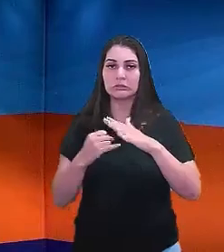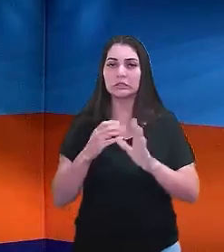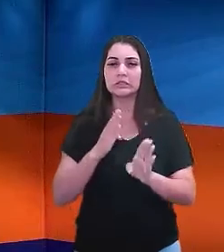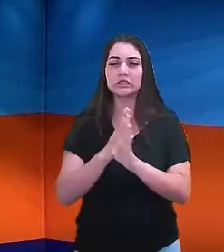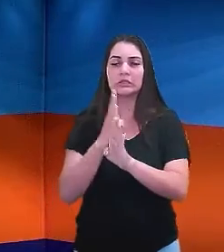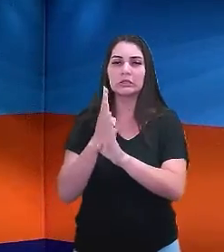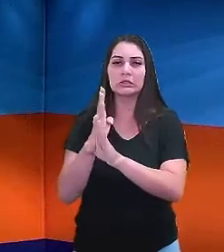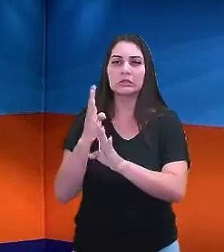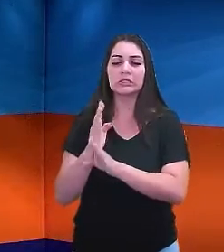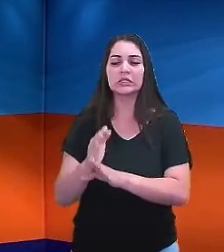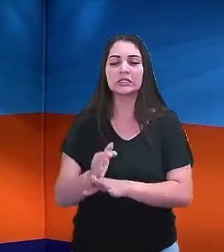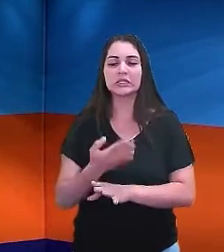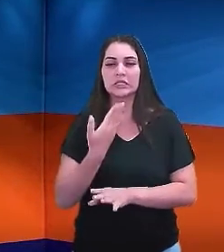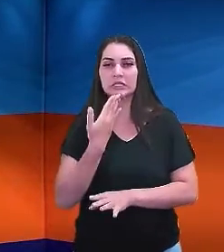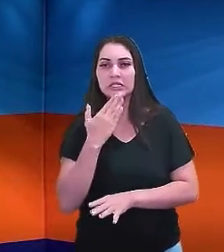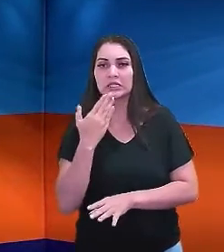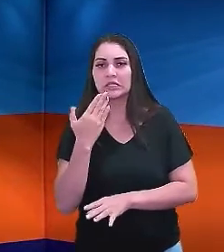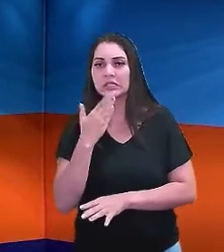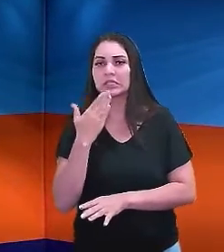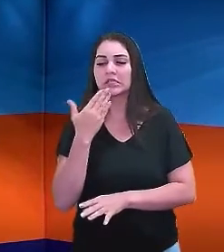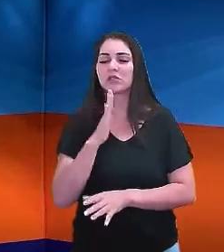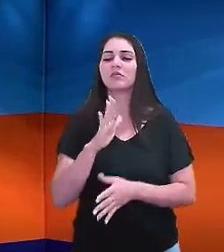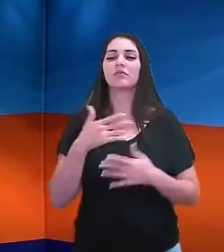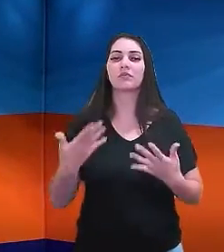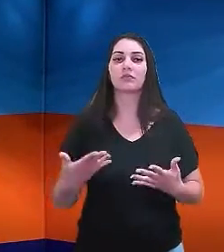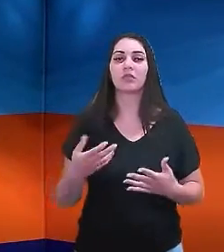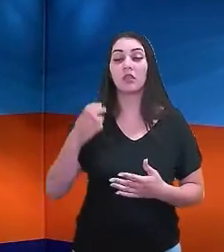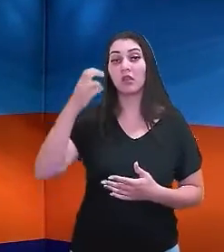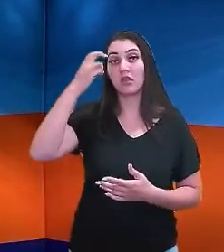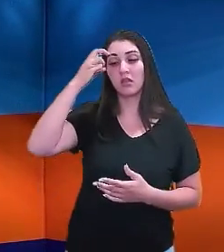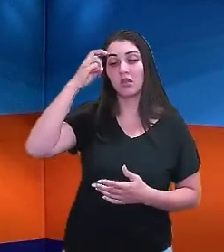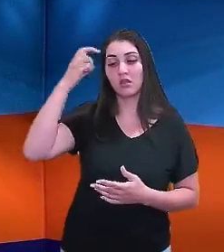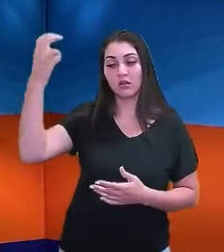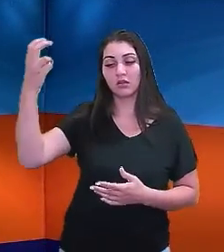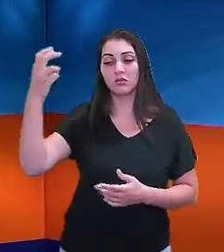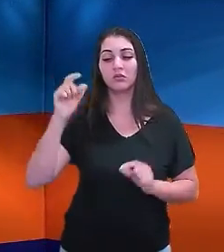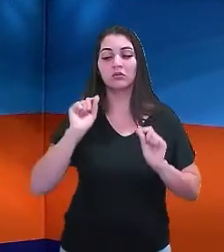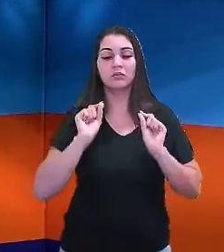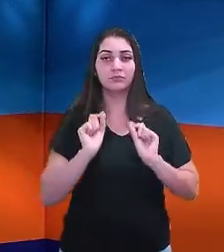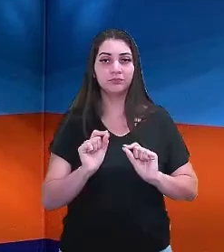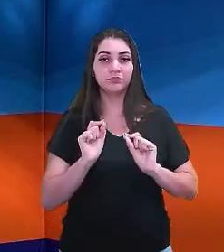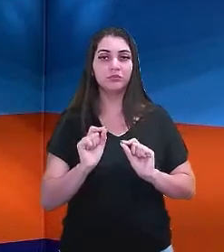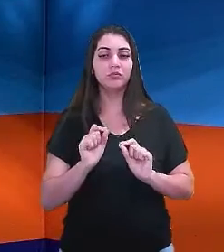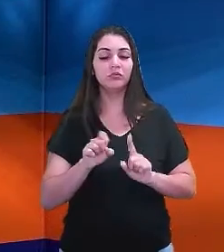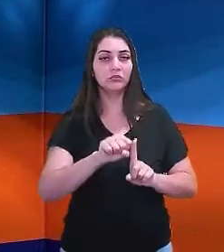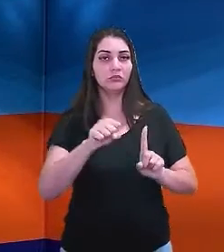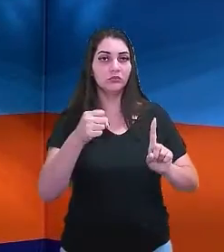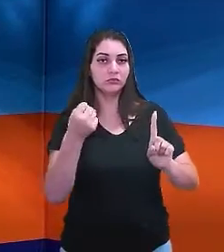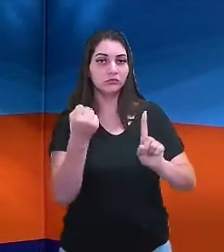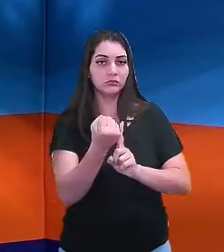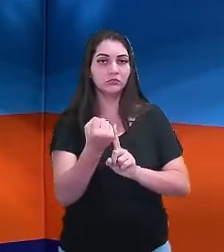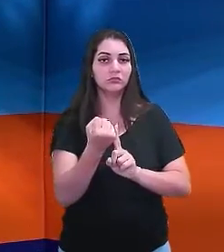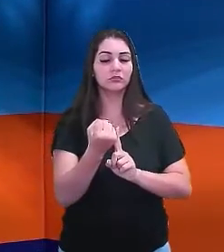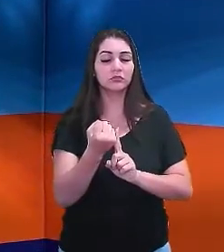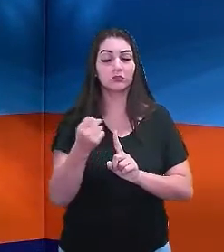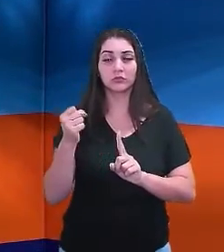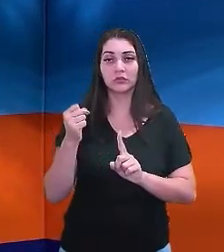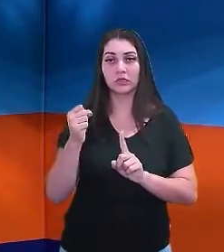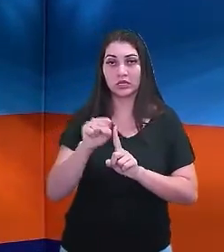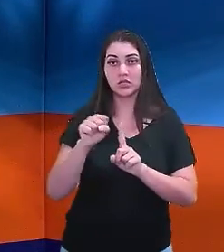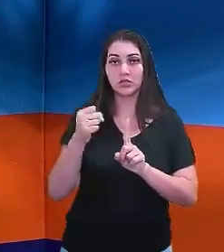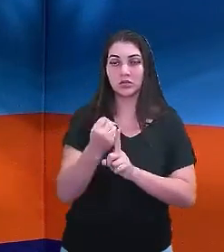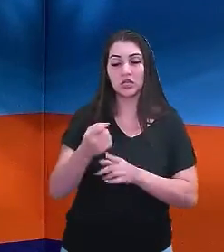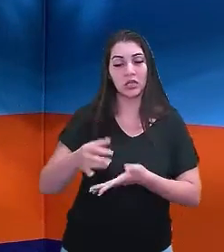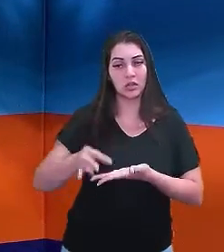muito defasado. É a cultura da sociedade, na sociedade cafeeira,